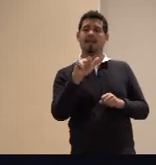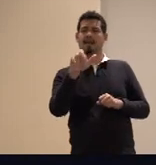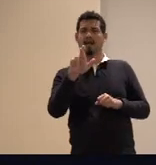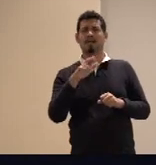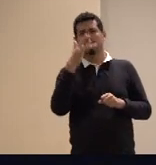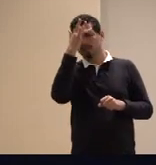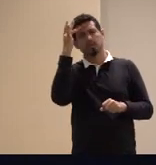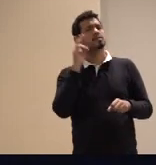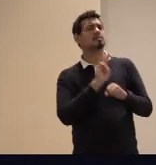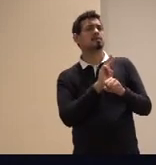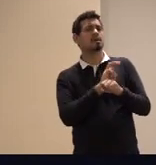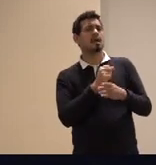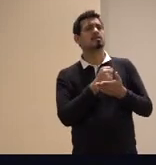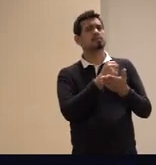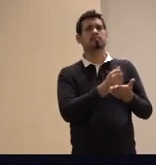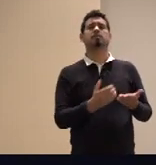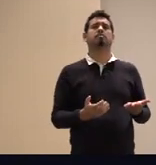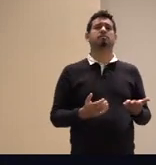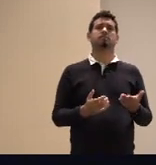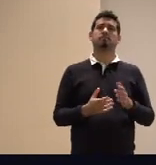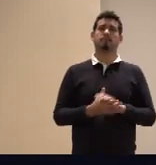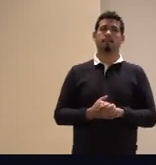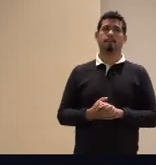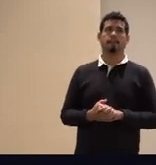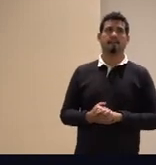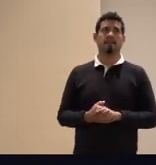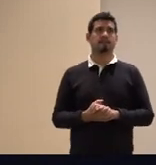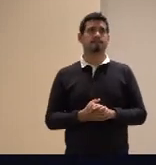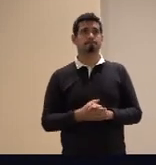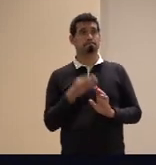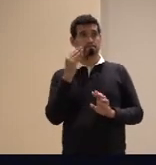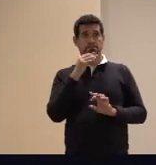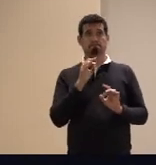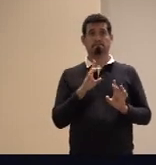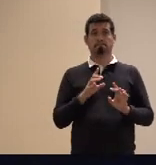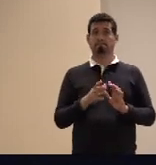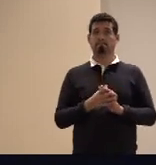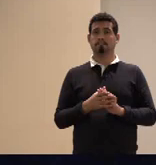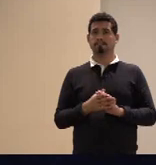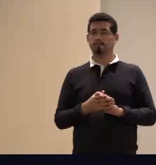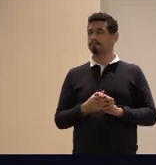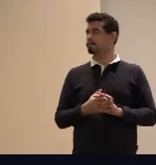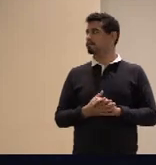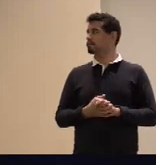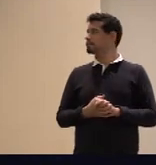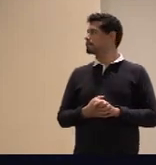amigos, instituições. Creio que seja isso.